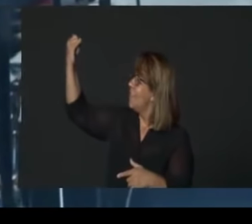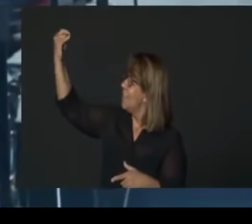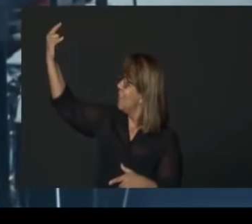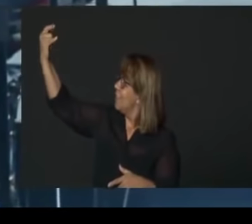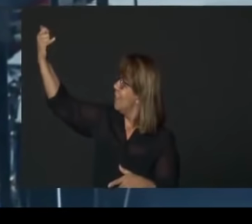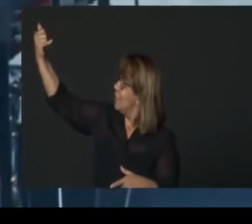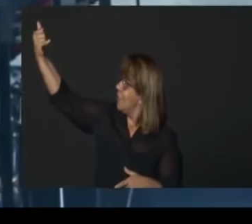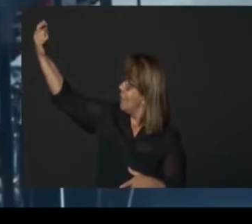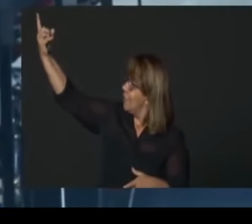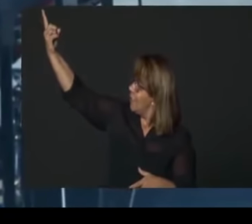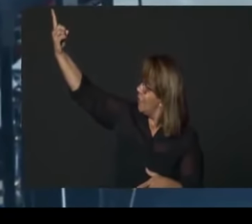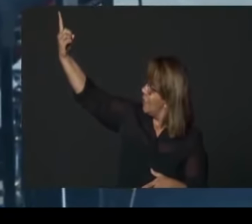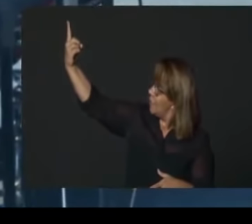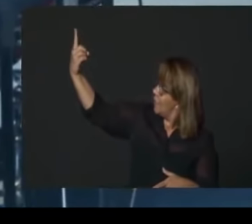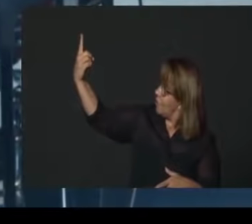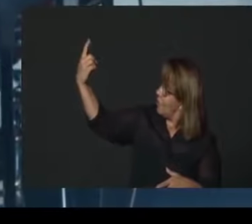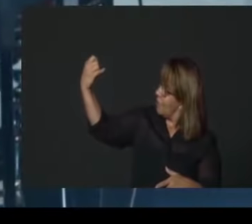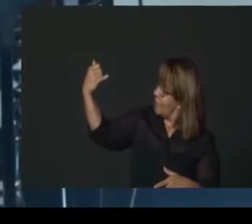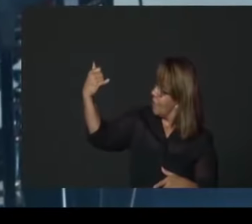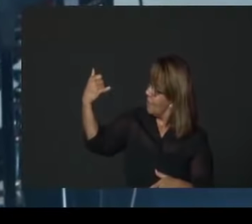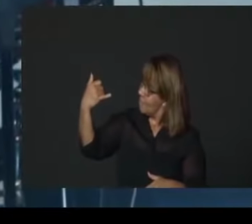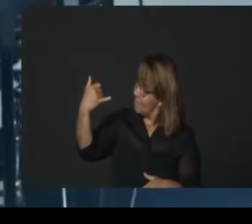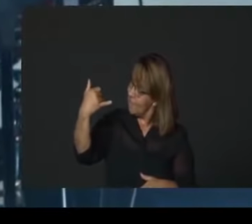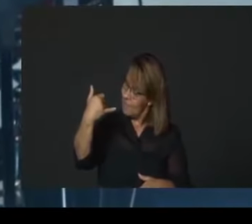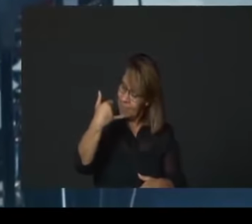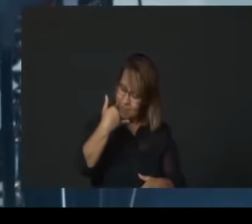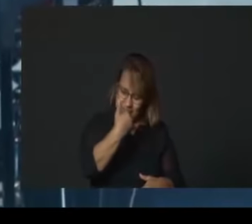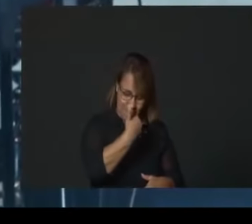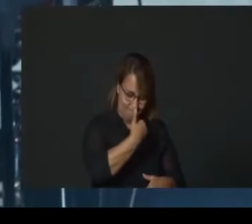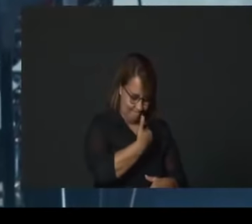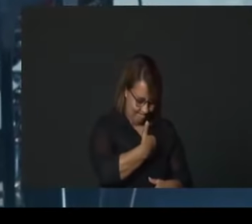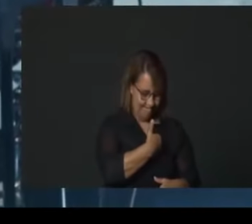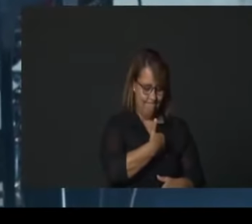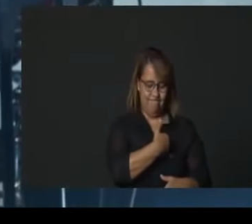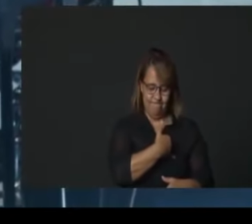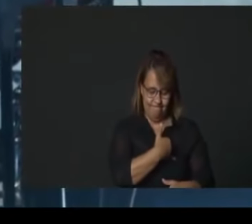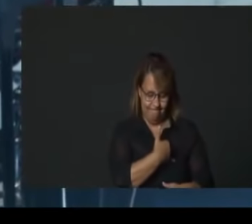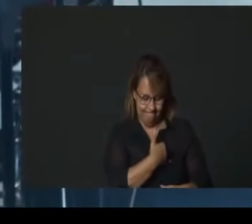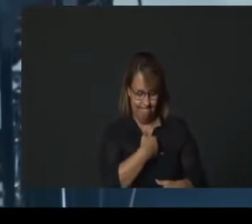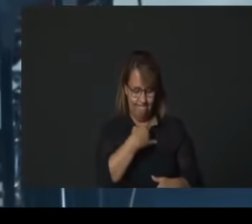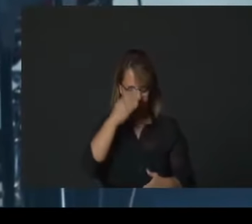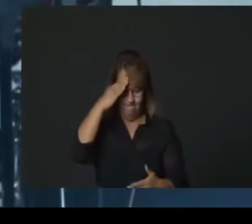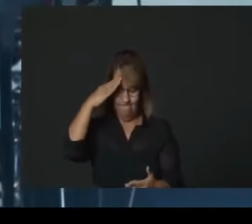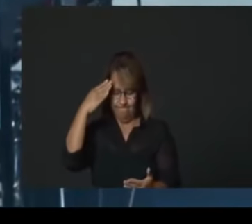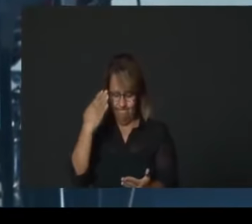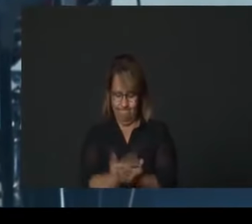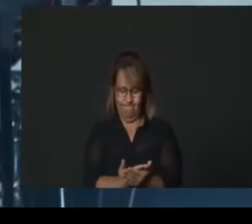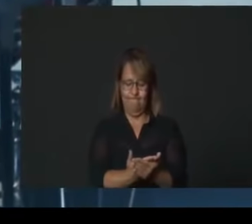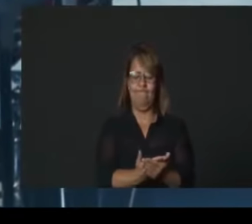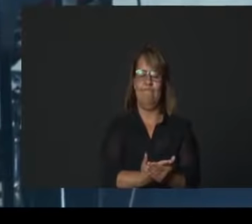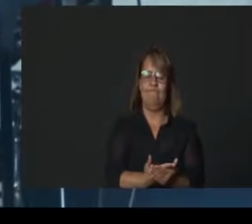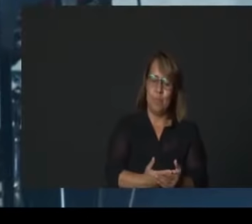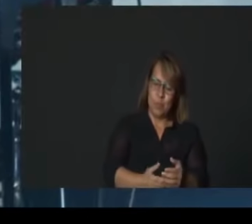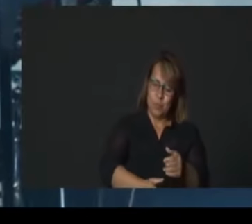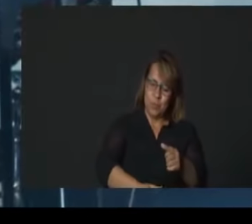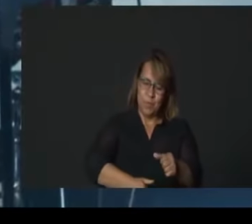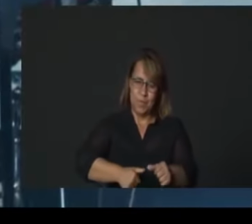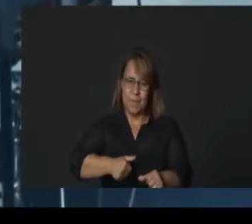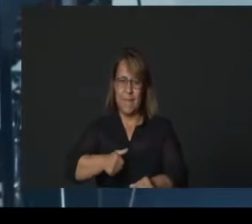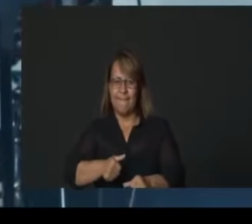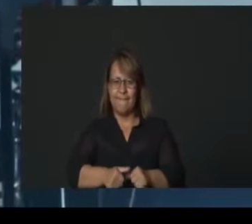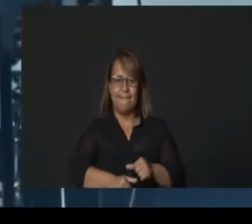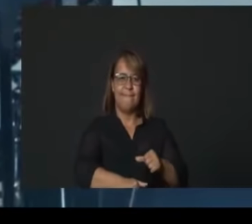Mantenha calma e confia. Eu posso restaurar a tua vida.